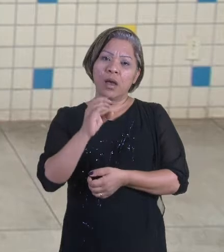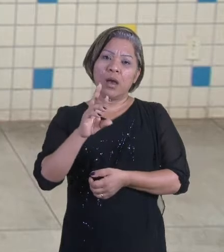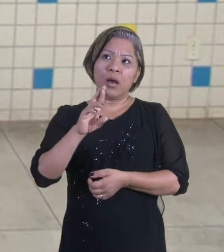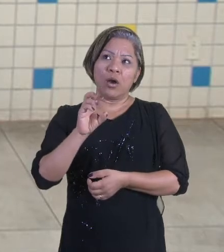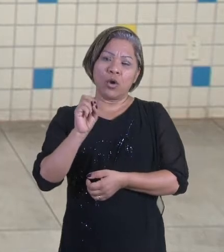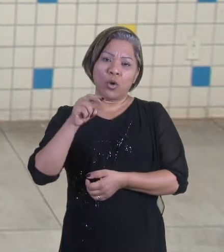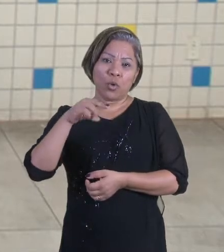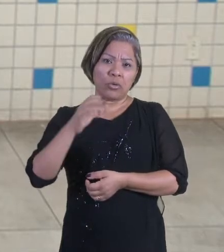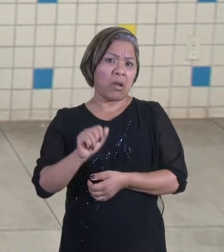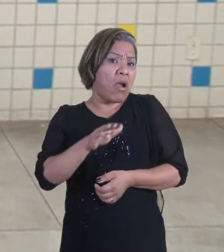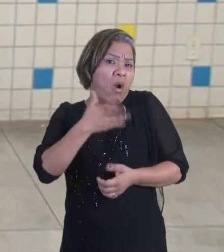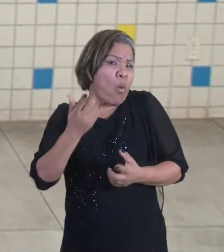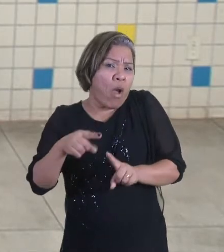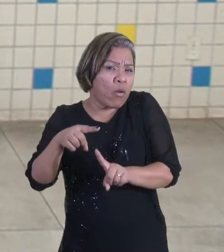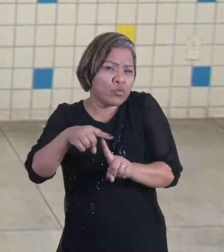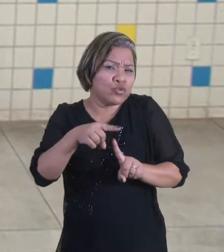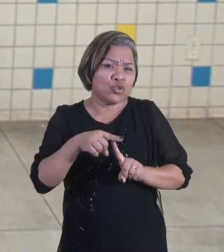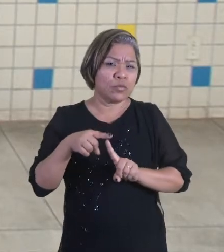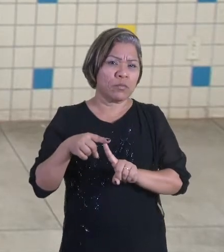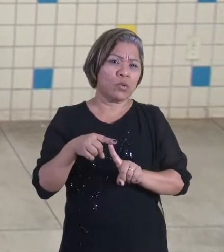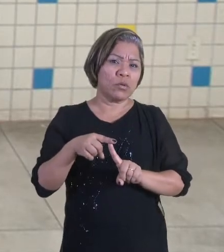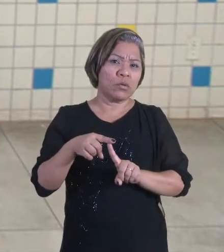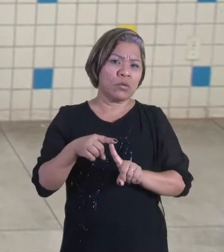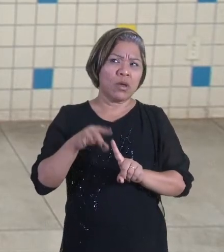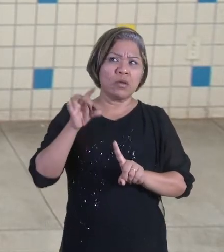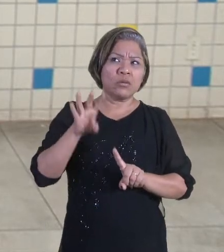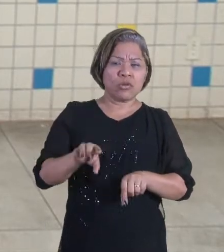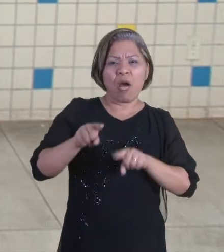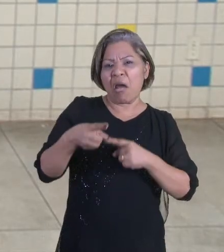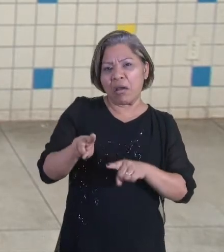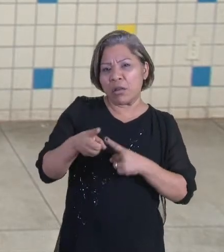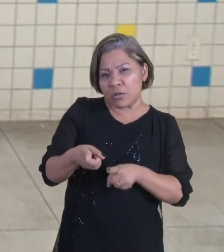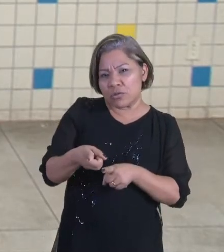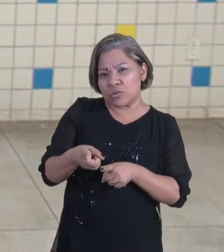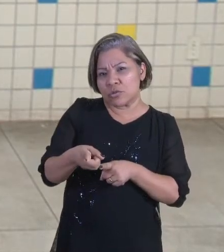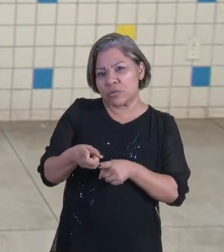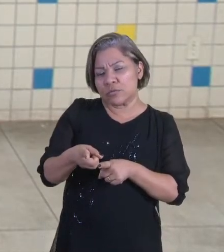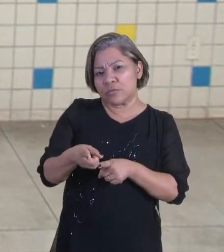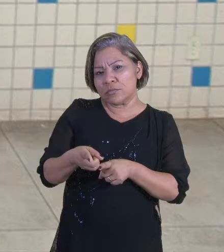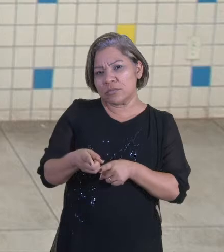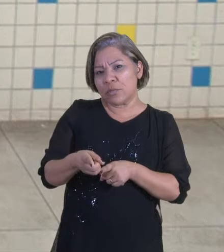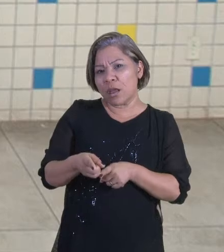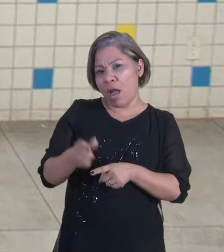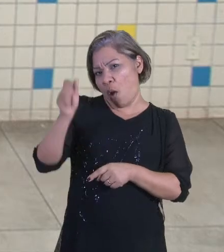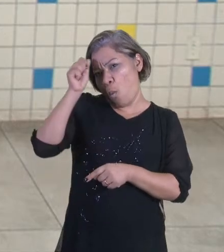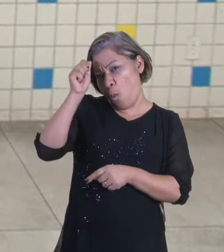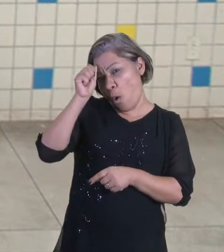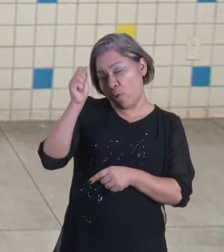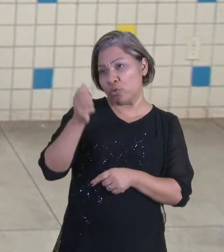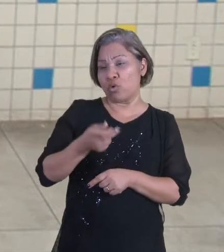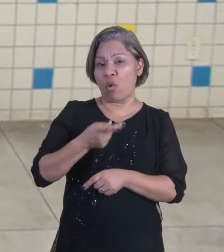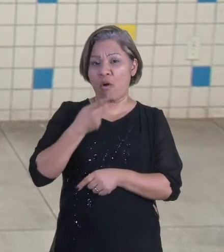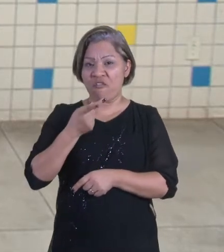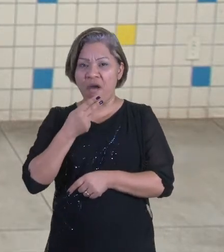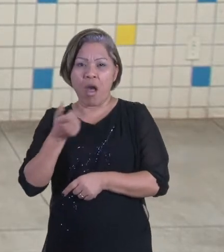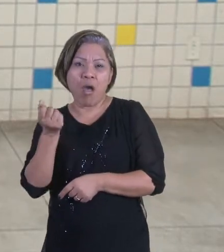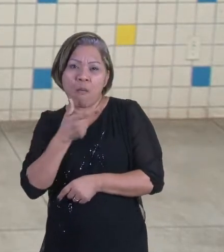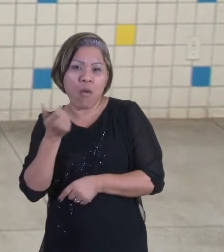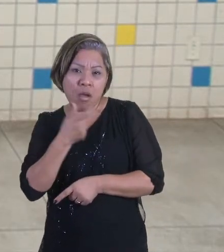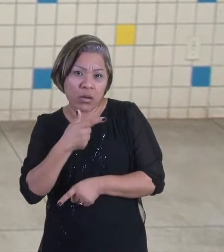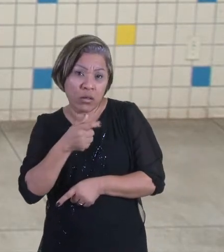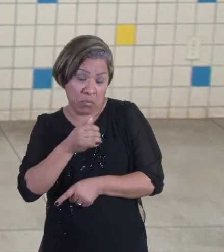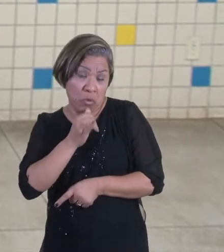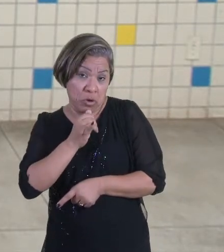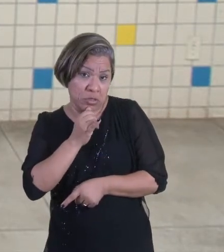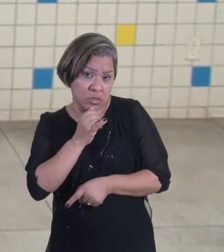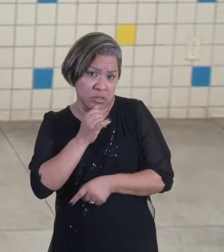Será que existe só um? É só uma crítica, um tipo de crônica? Apenas o autor faz crônica humorística, por